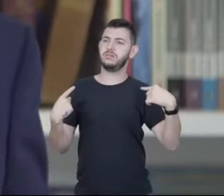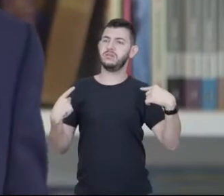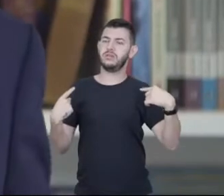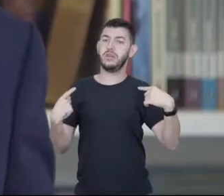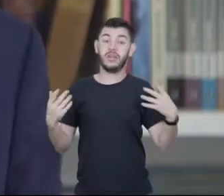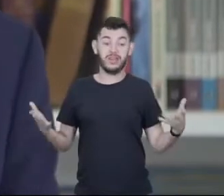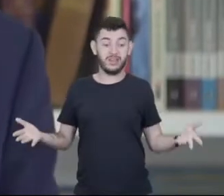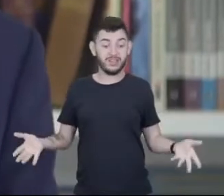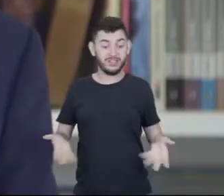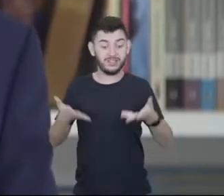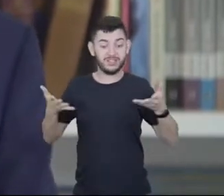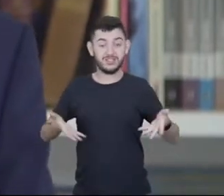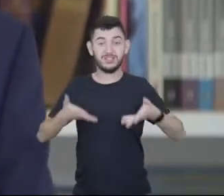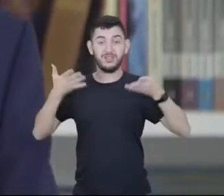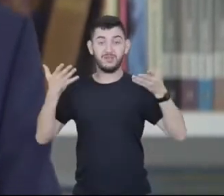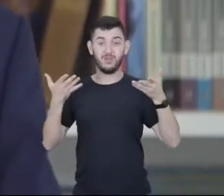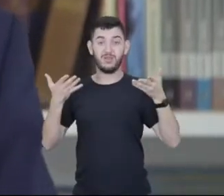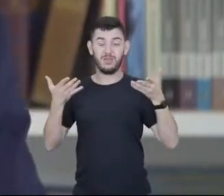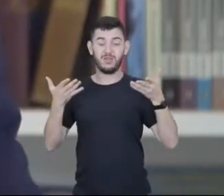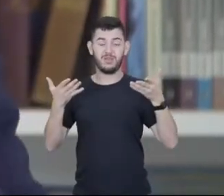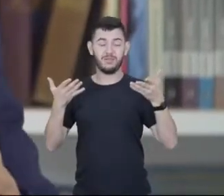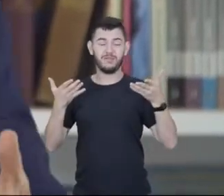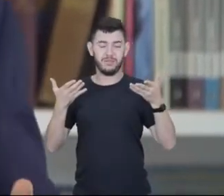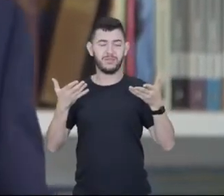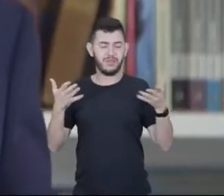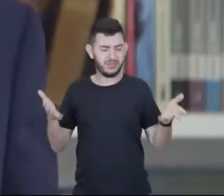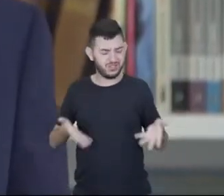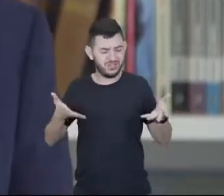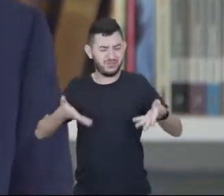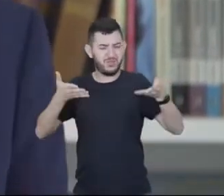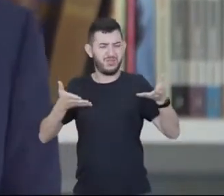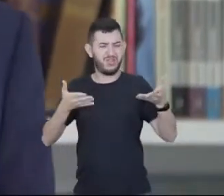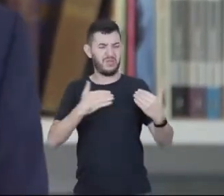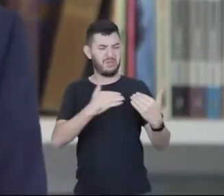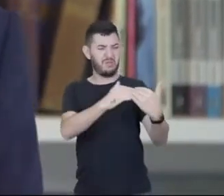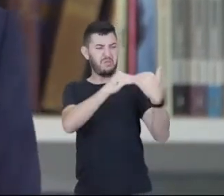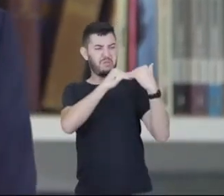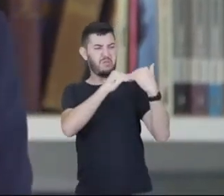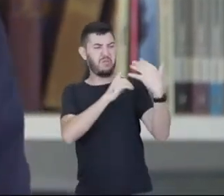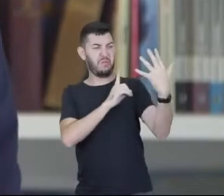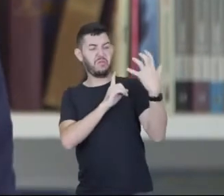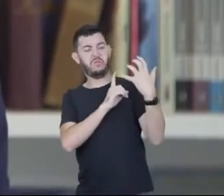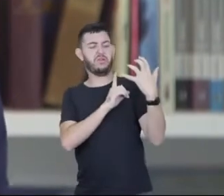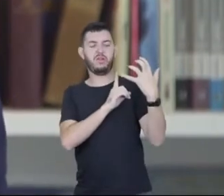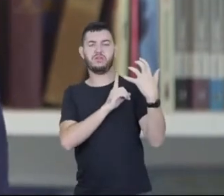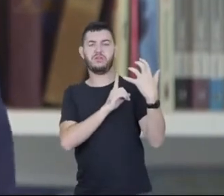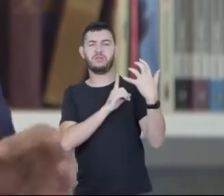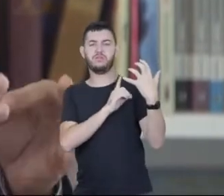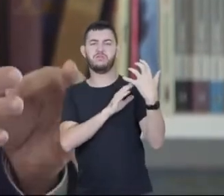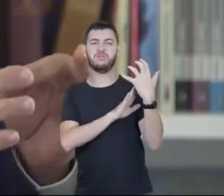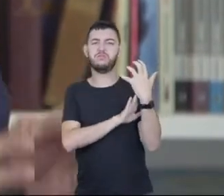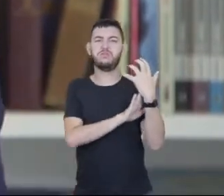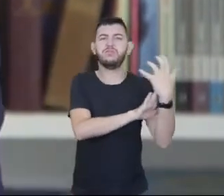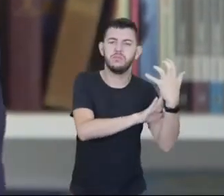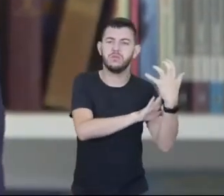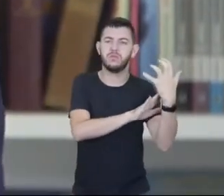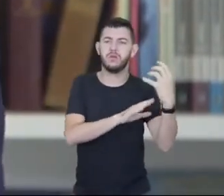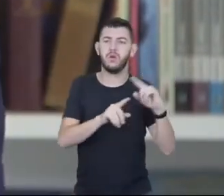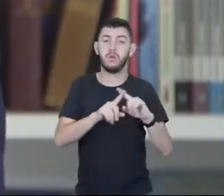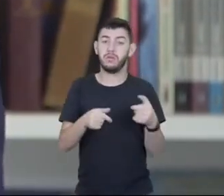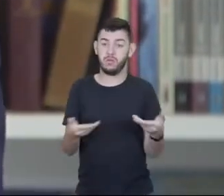do que de intimidação Prometemos hoje ao Brasil um governo realmente